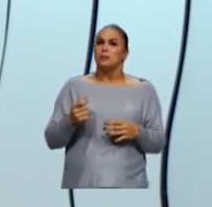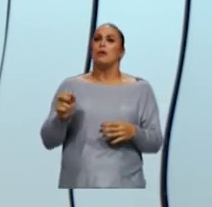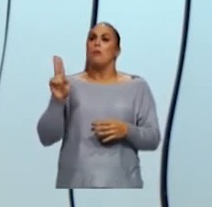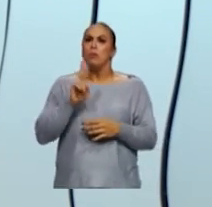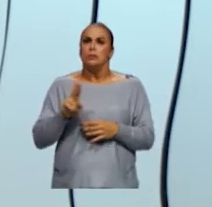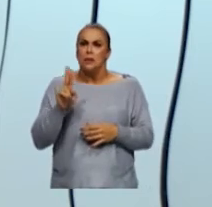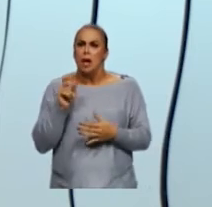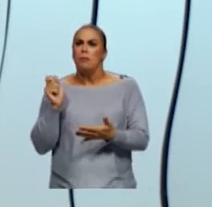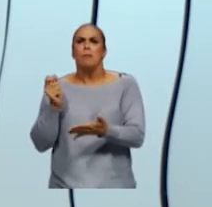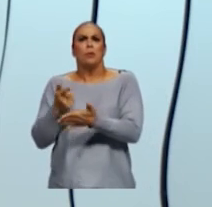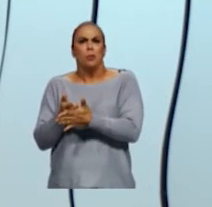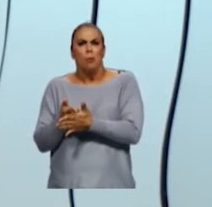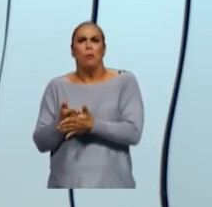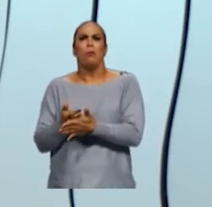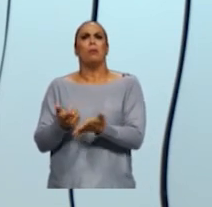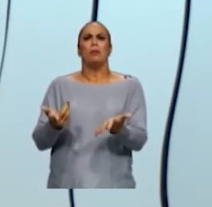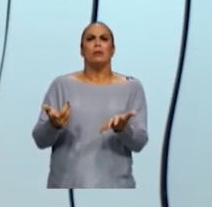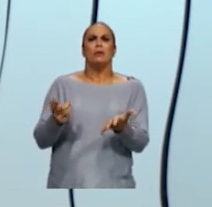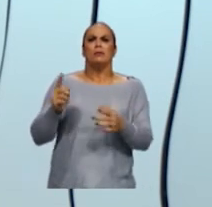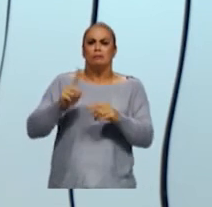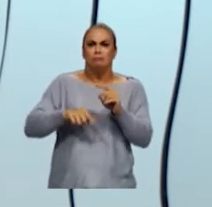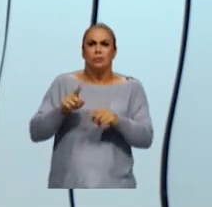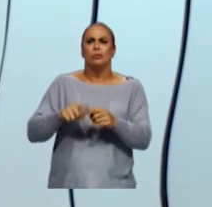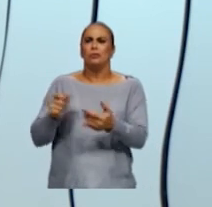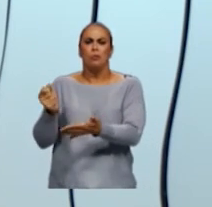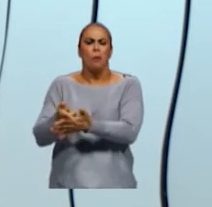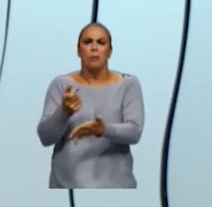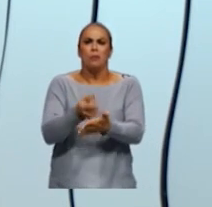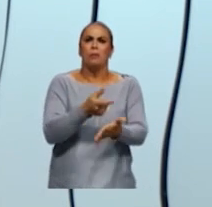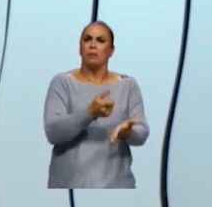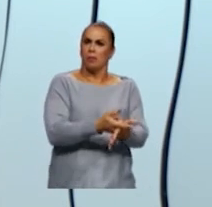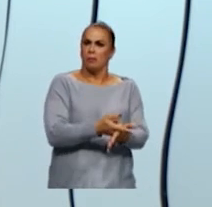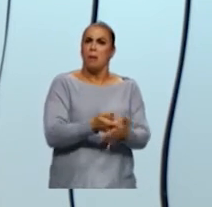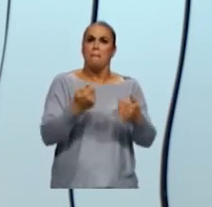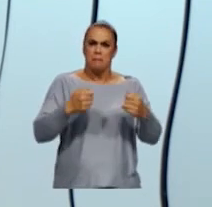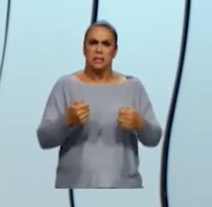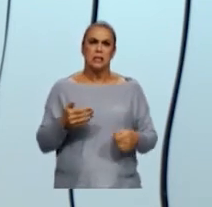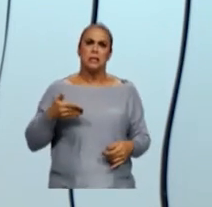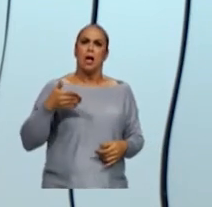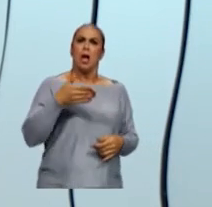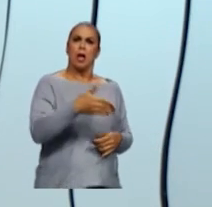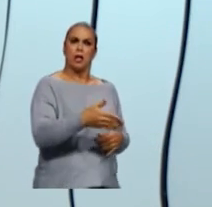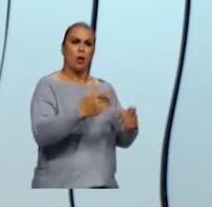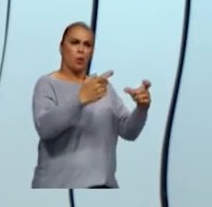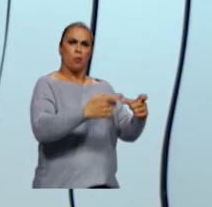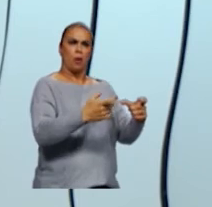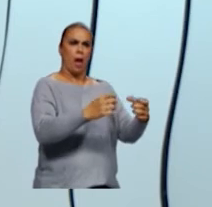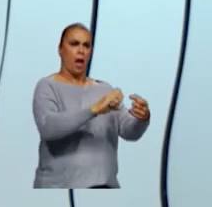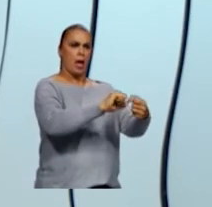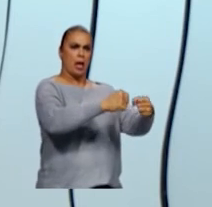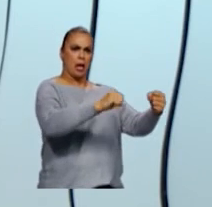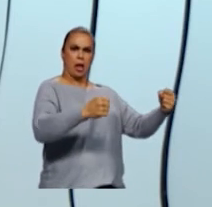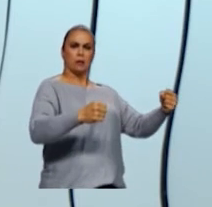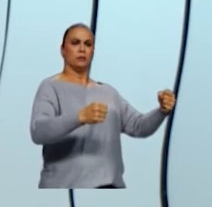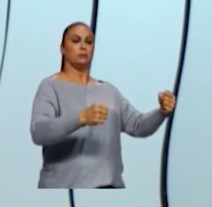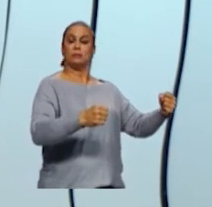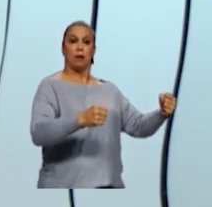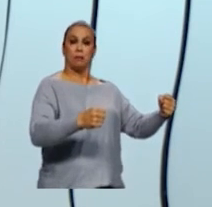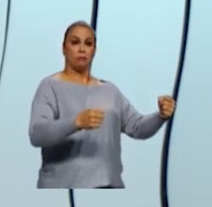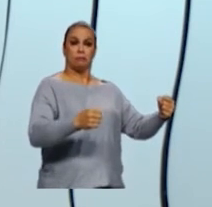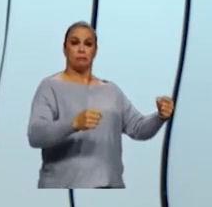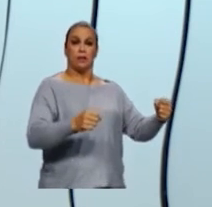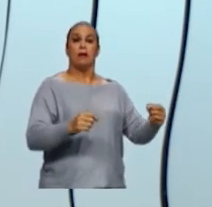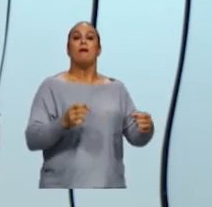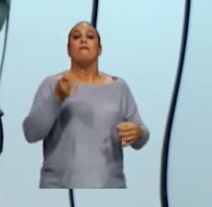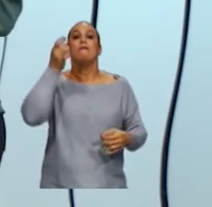necessariamente indo a um supermercado ou indo a uma grande loja ou a um shopping. É possível consumir esses produtos?